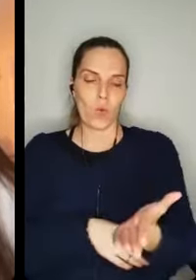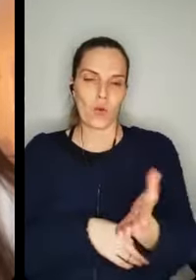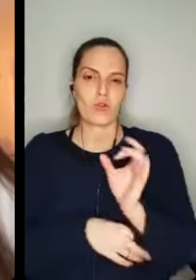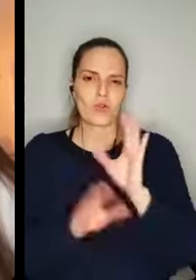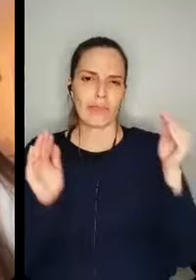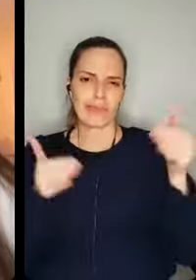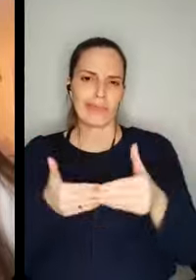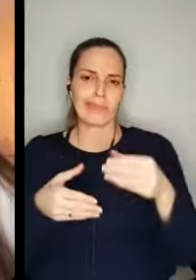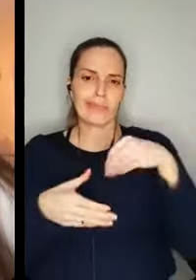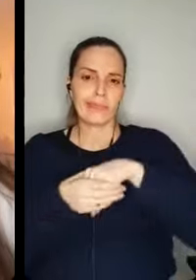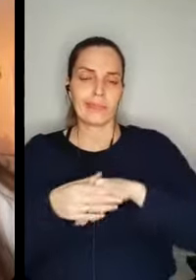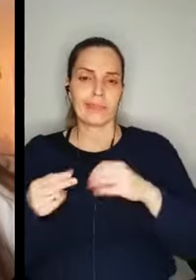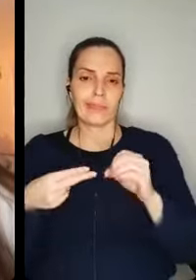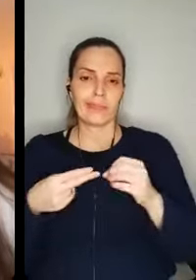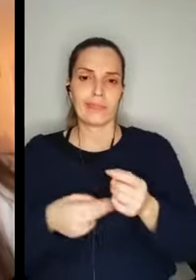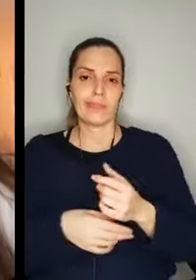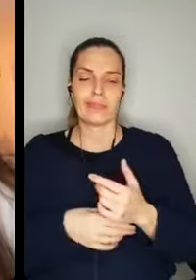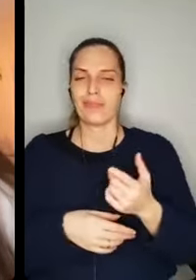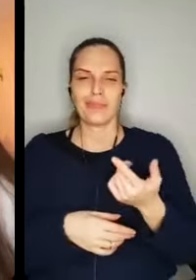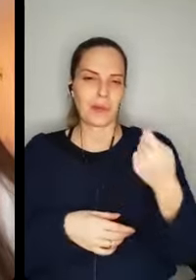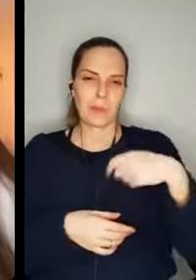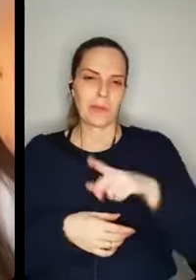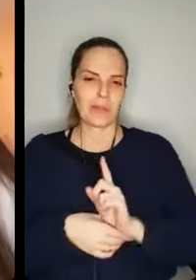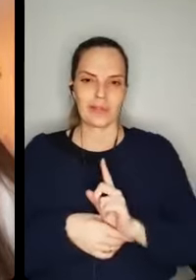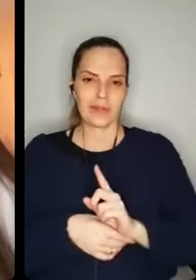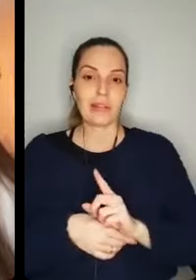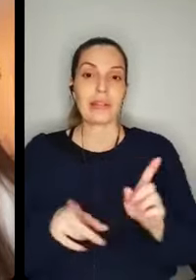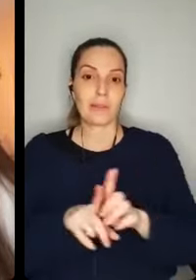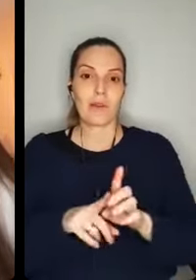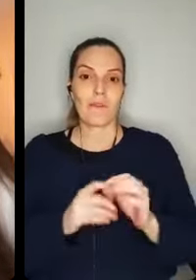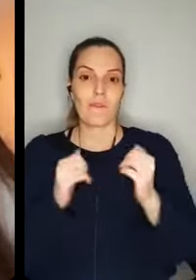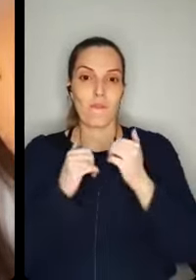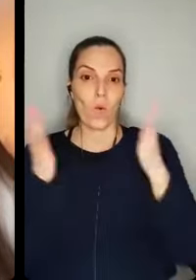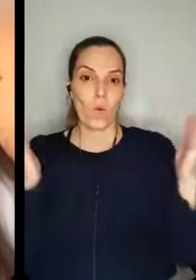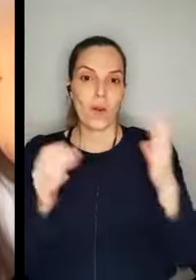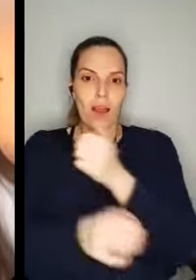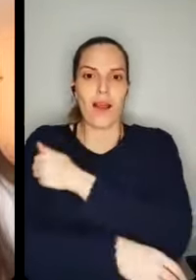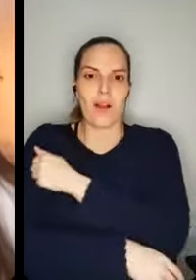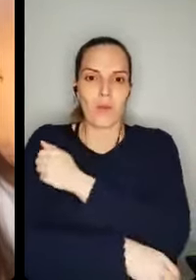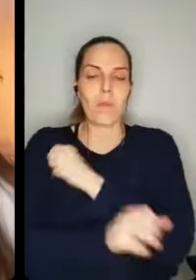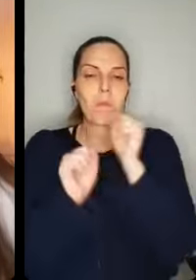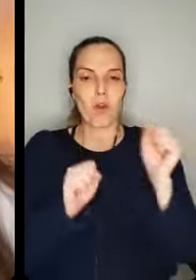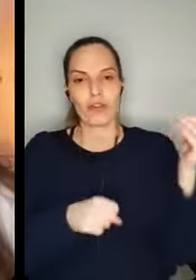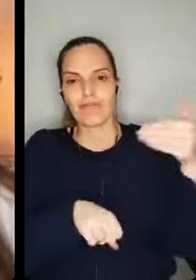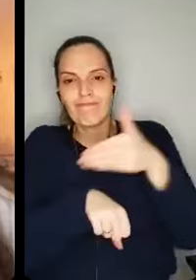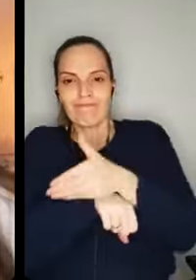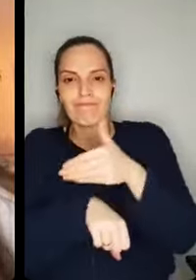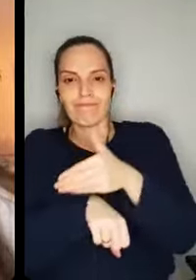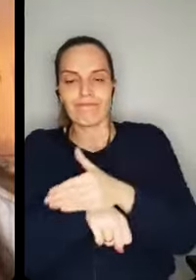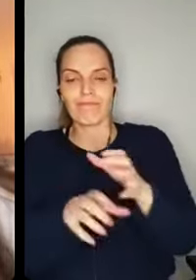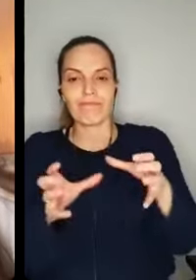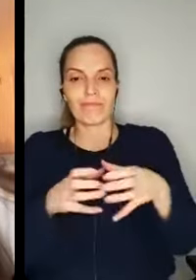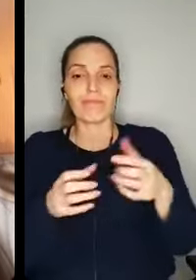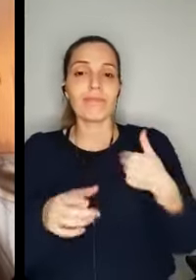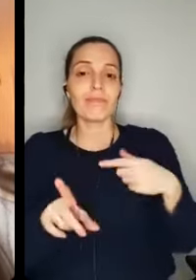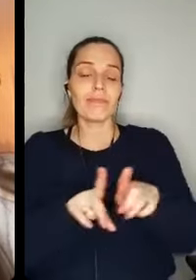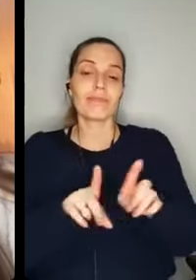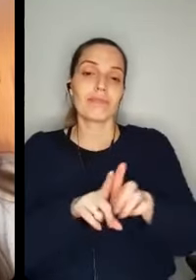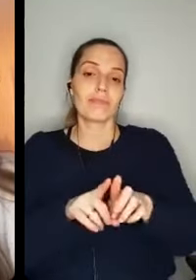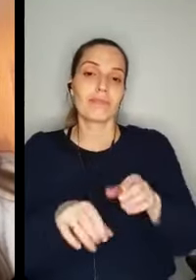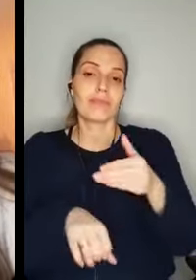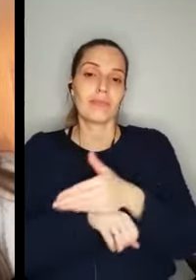e alunos de outras universidades também podem fazer grupos na UFSPA, né. Eu também faço parte de um projeto